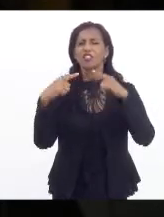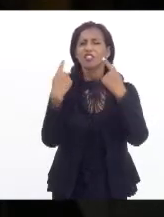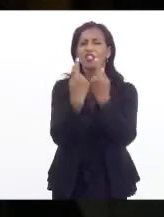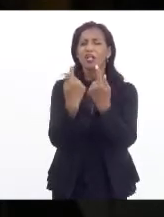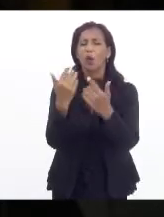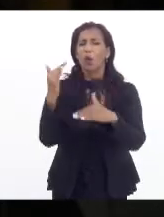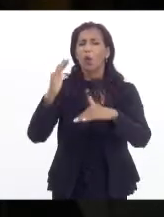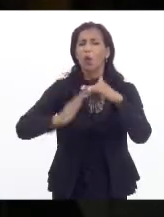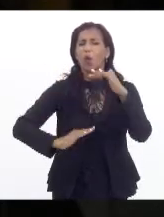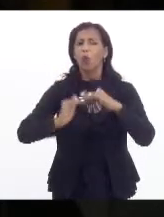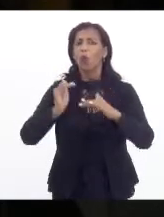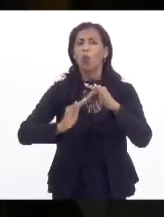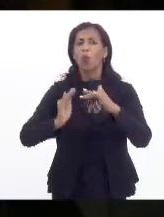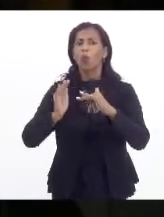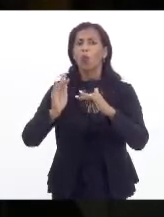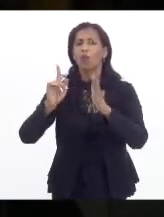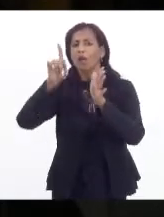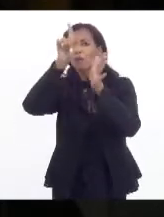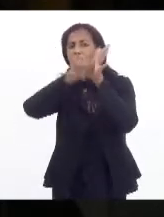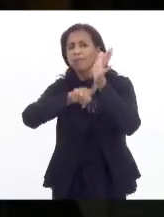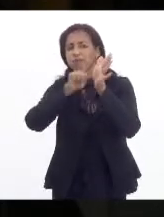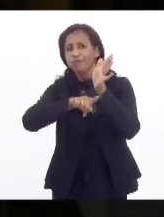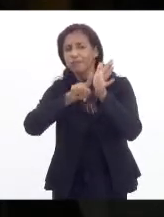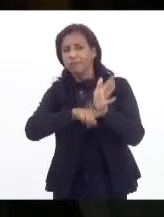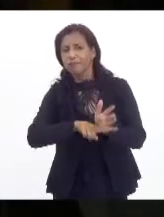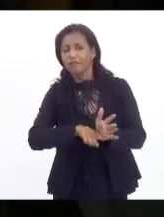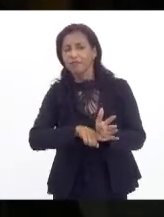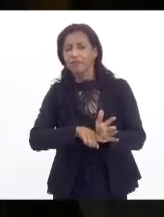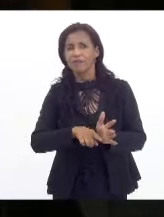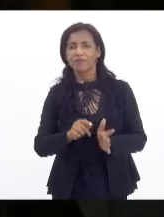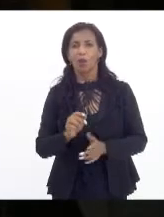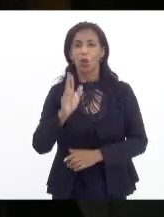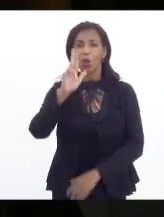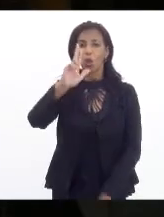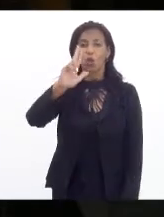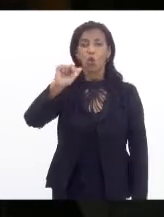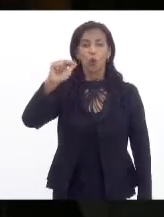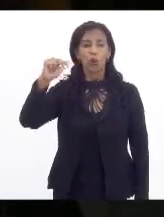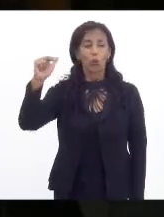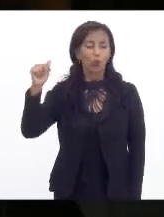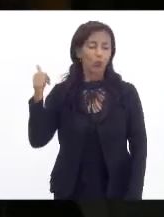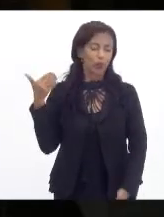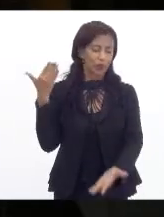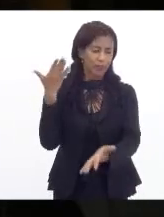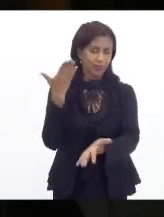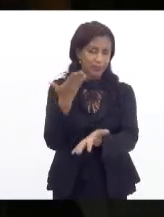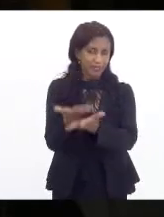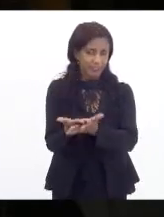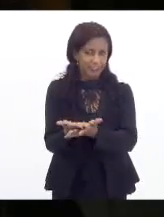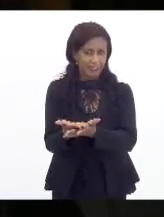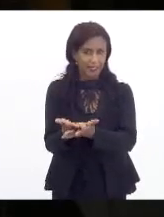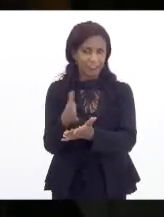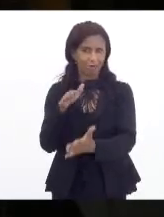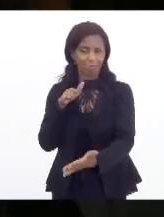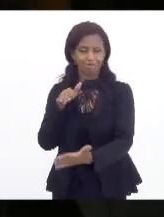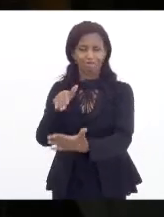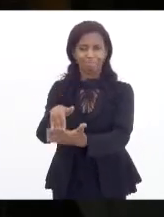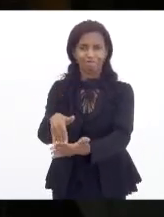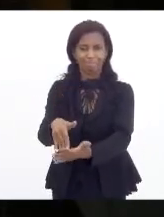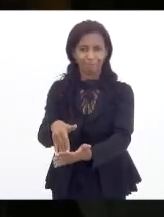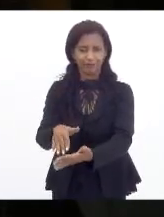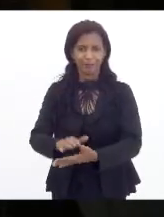qualquer redução de alíquota ou isenção nunca chega para o consumidor